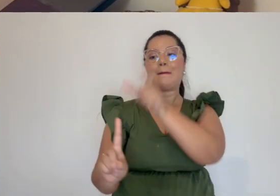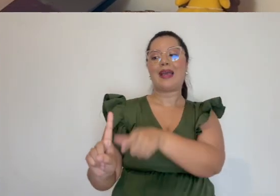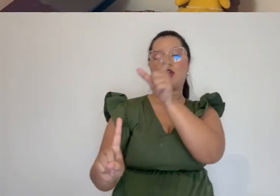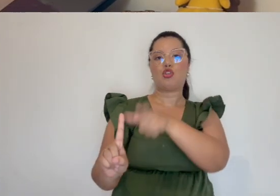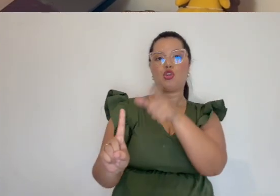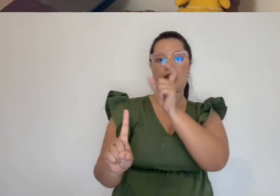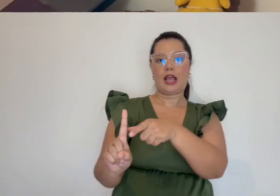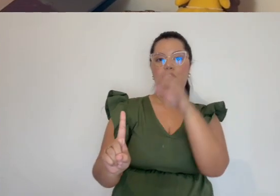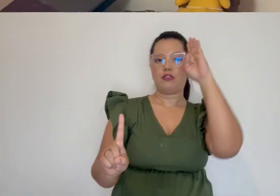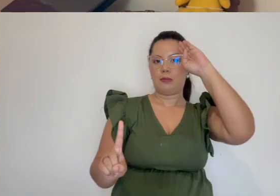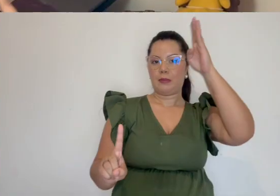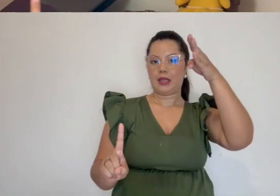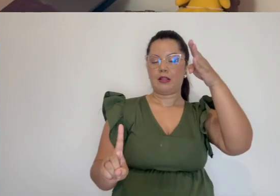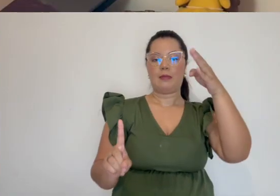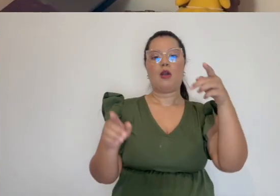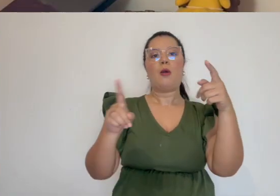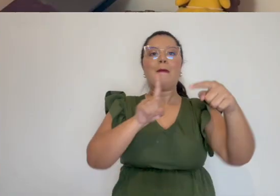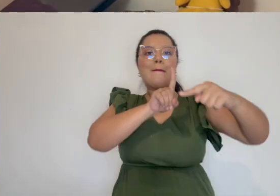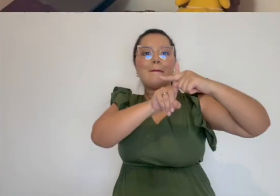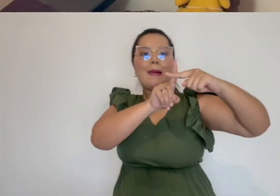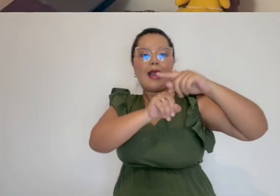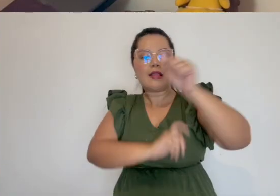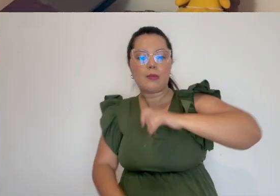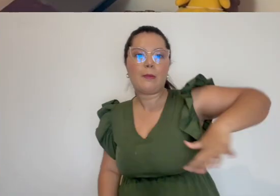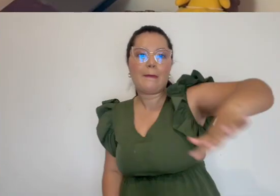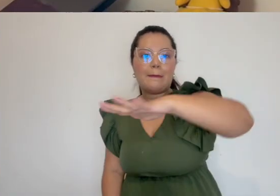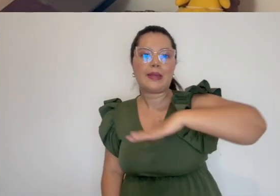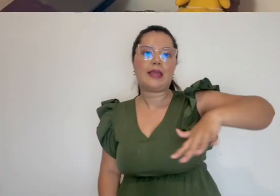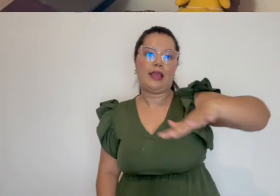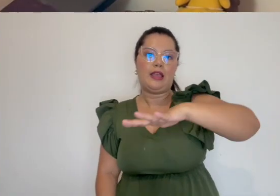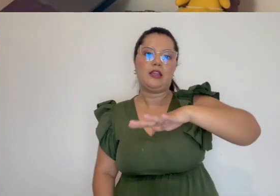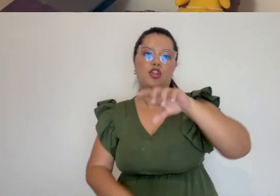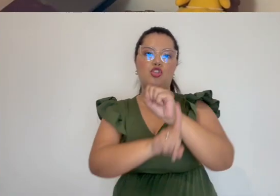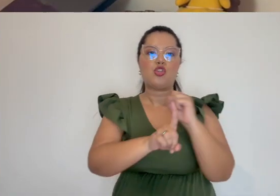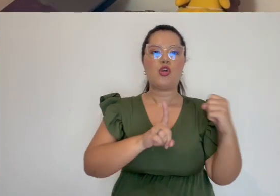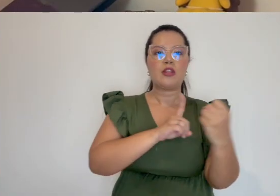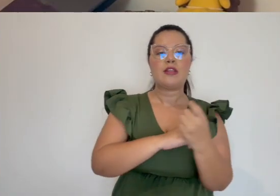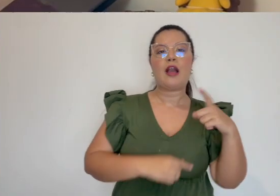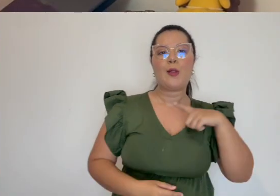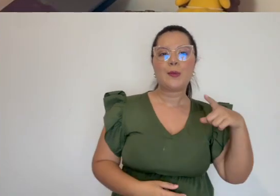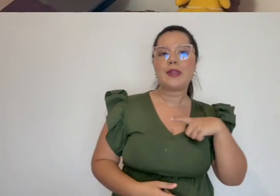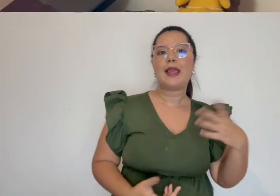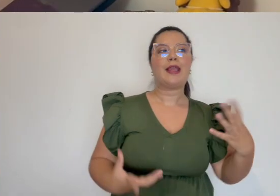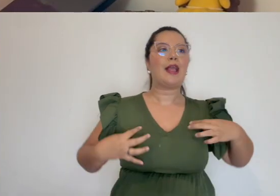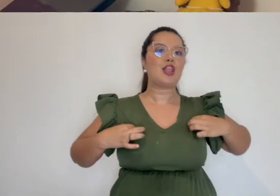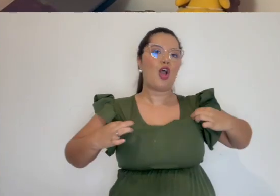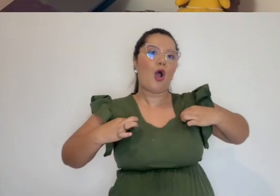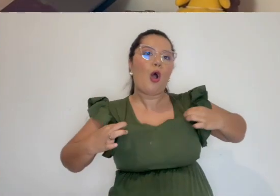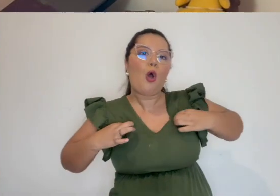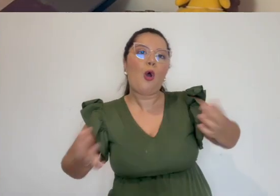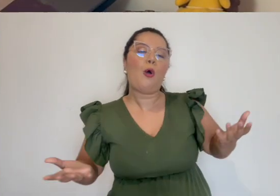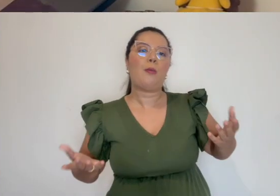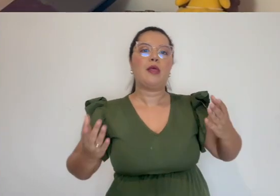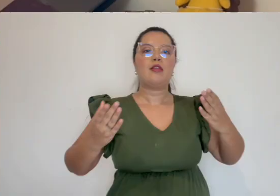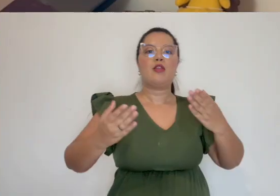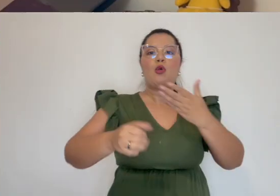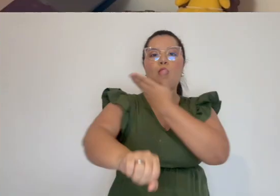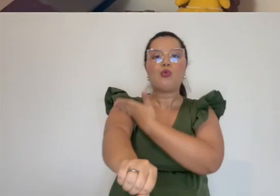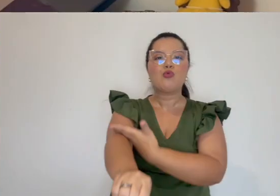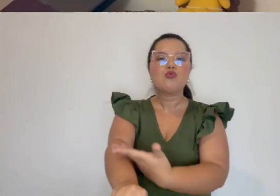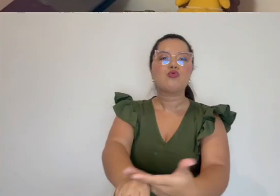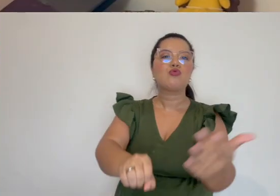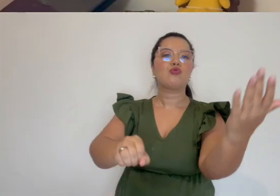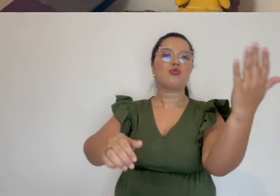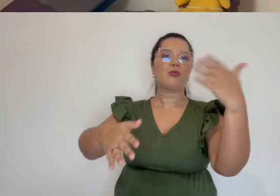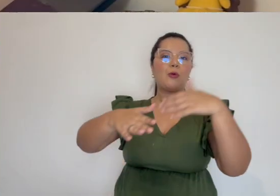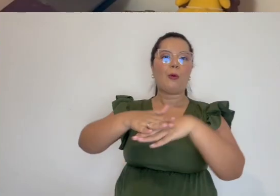personagem principal com o ambiente em que ela está inserida. Então, você vai ver muito das roupas, dos costumes da